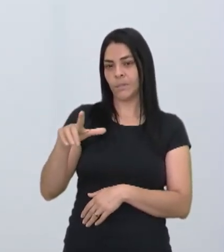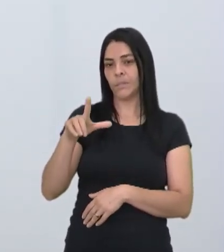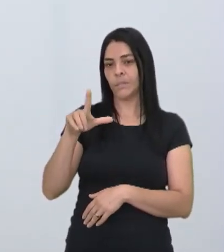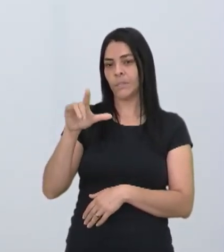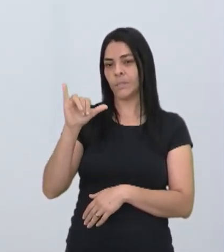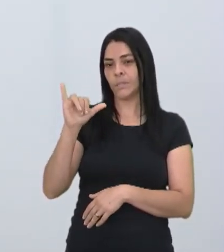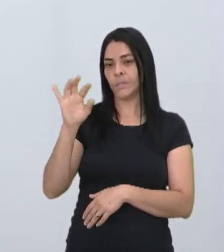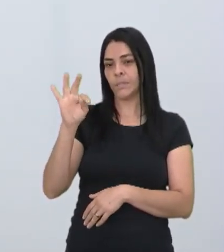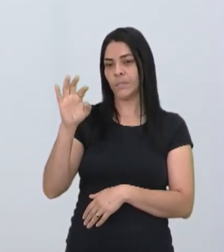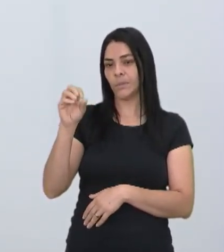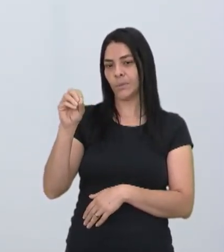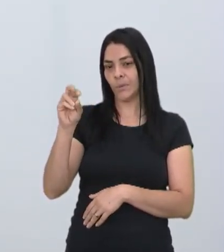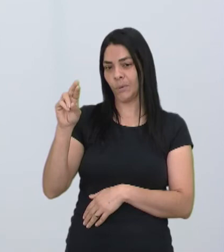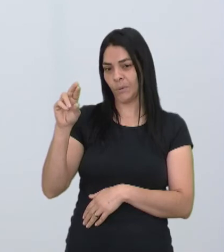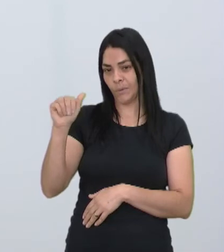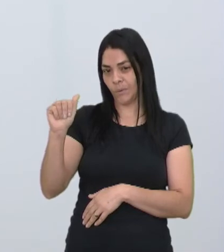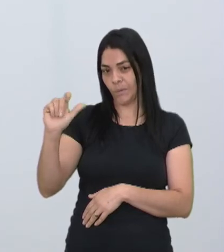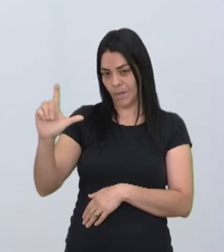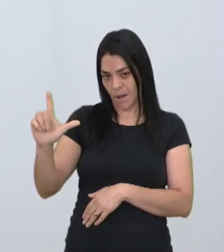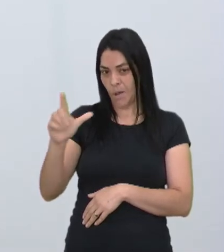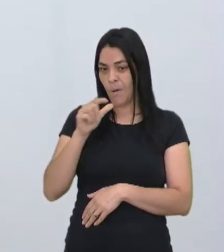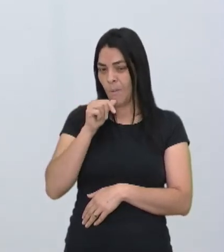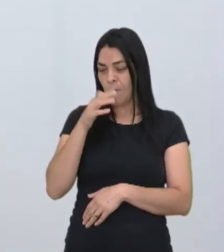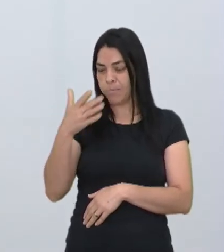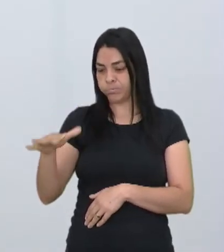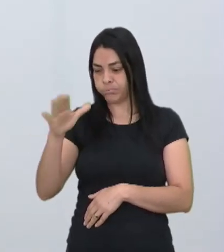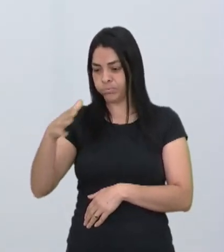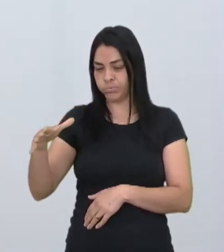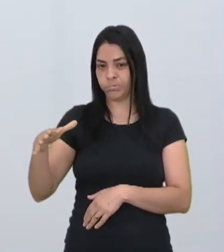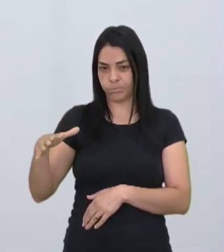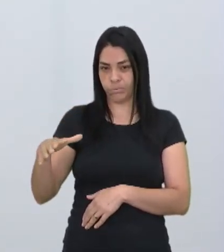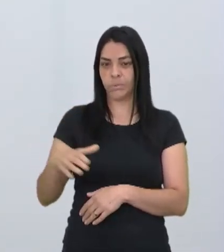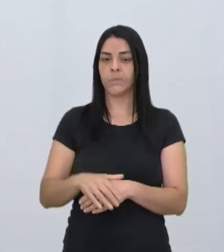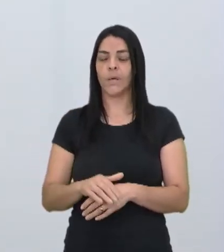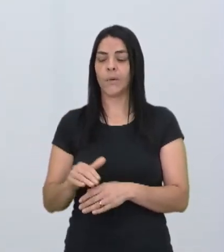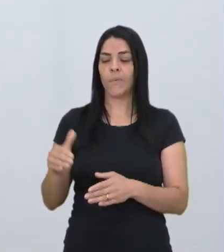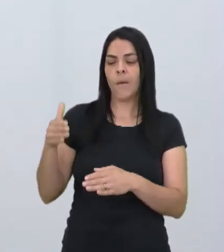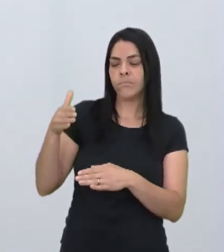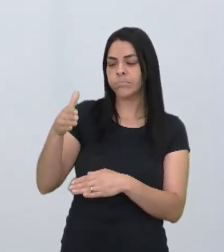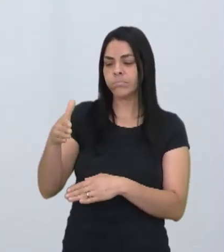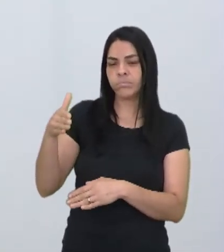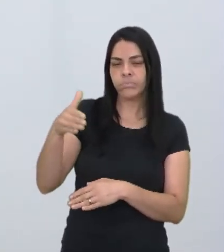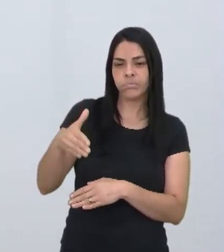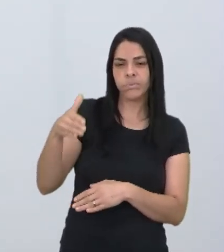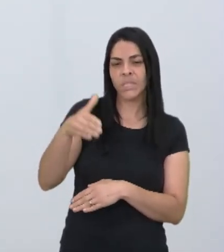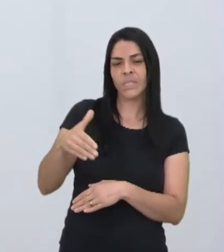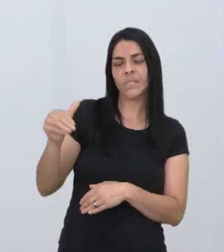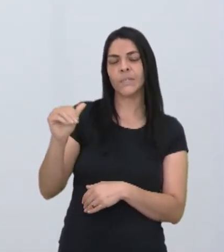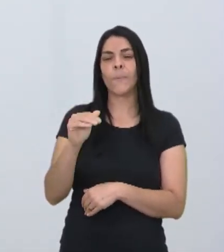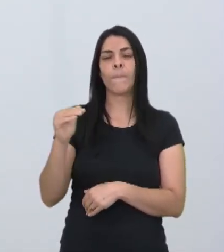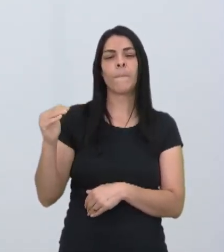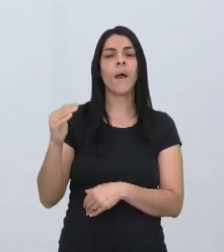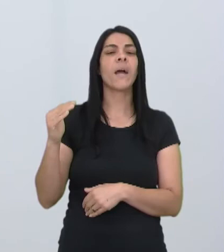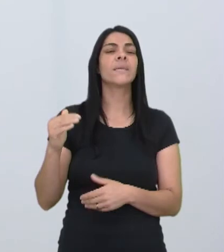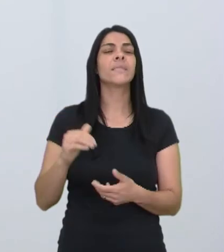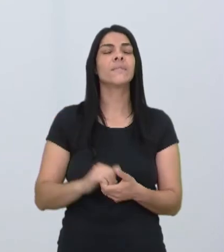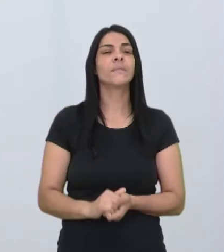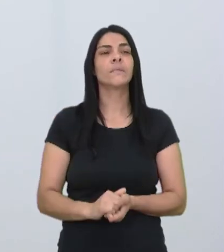região banhada pelo Oceano Atlântico. Quando a gente vai entrando cada vez mais